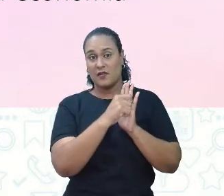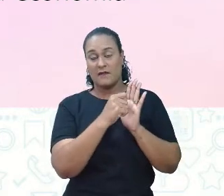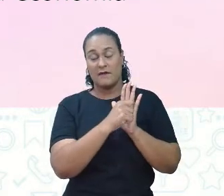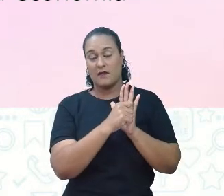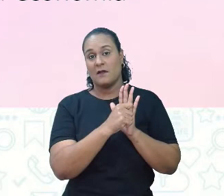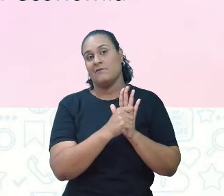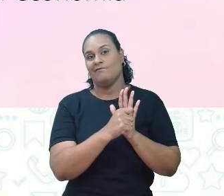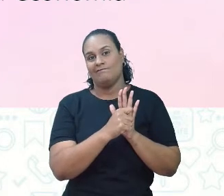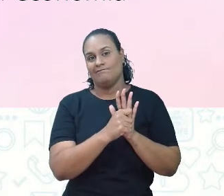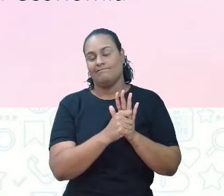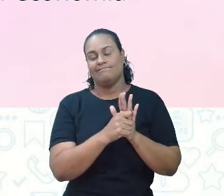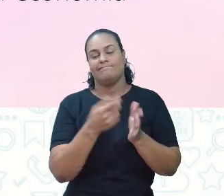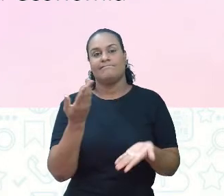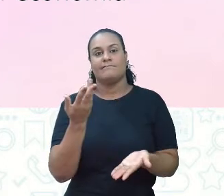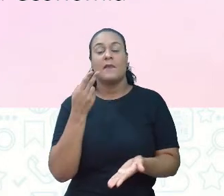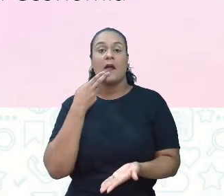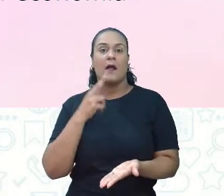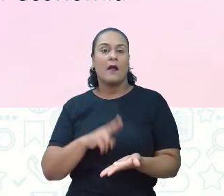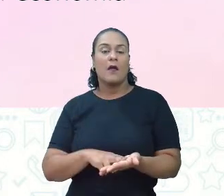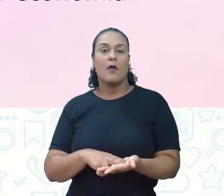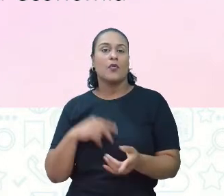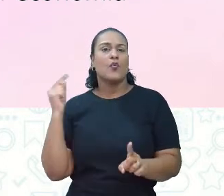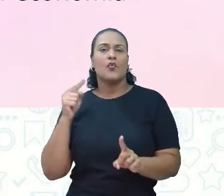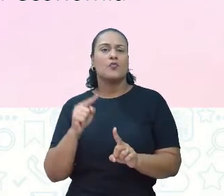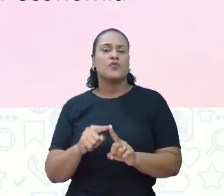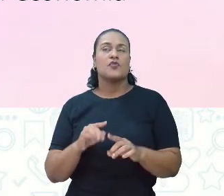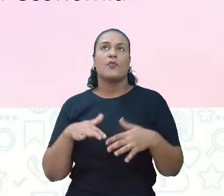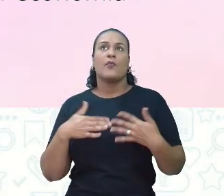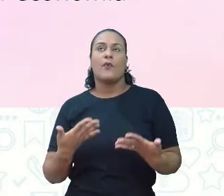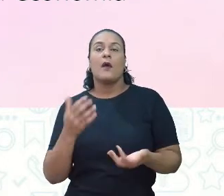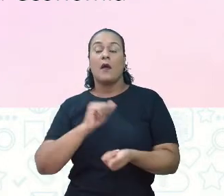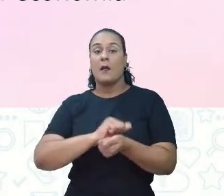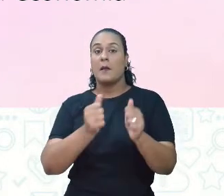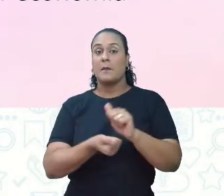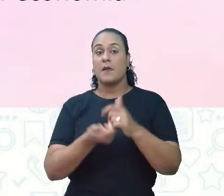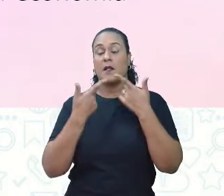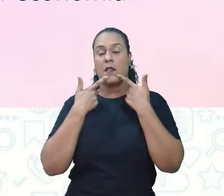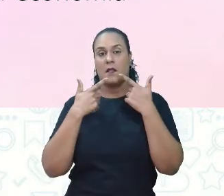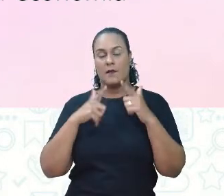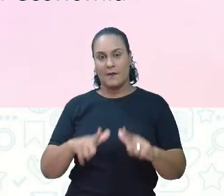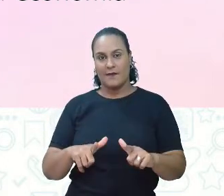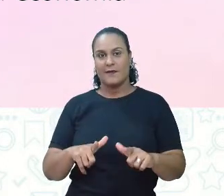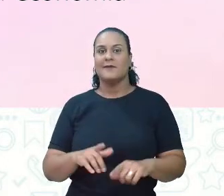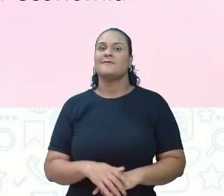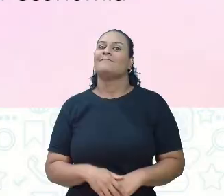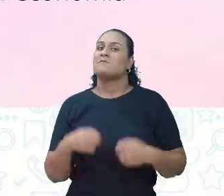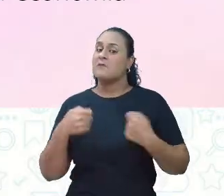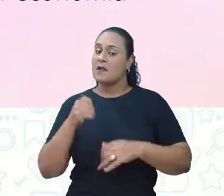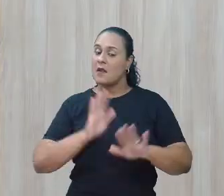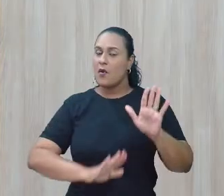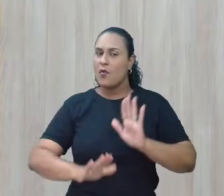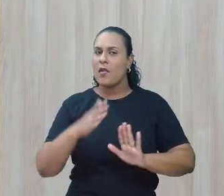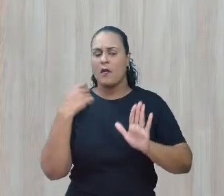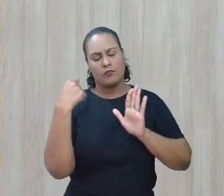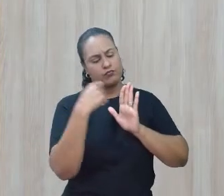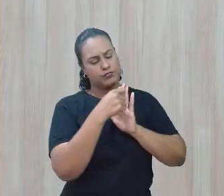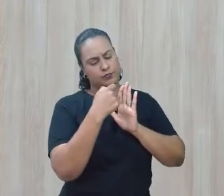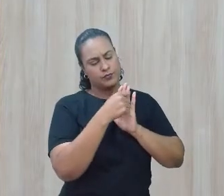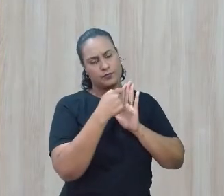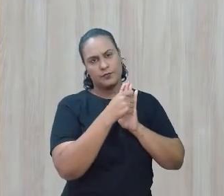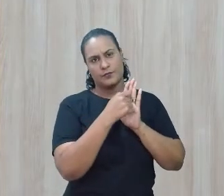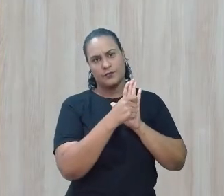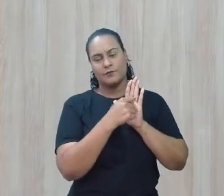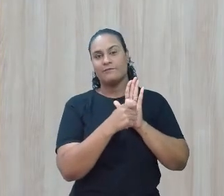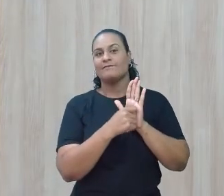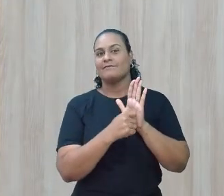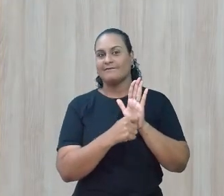que você quer? Para você adequar a linguagem, então você tem que ter esse cuidado, né? Você tem